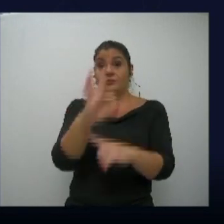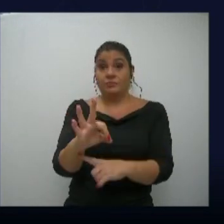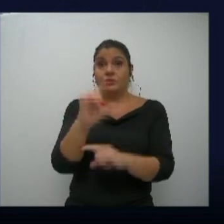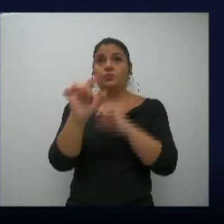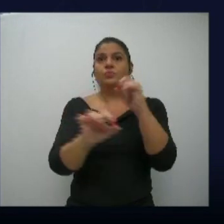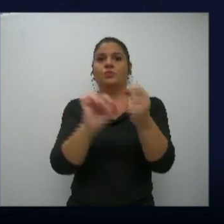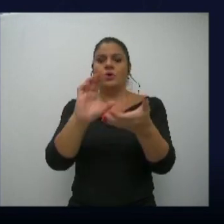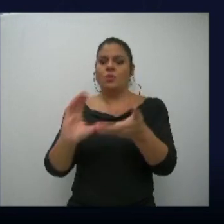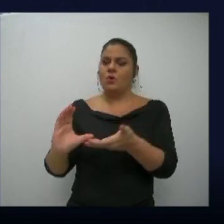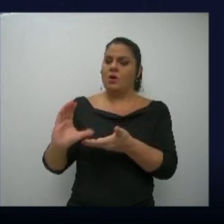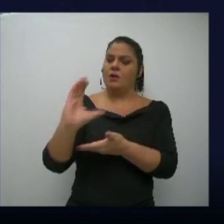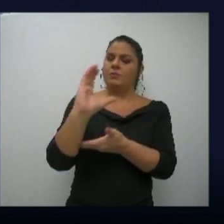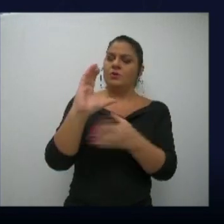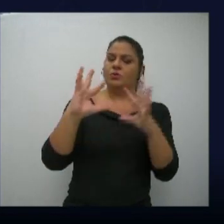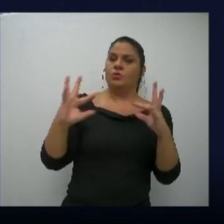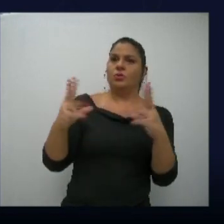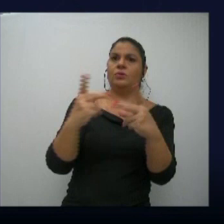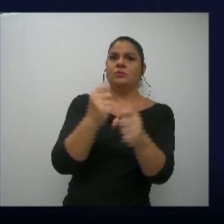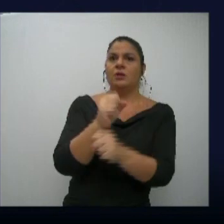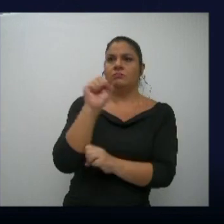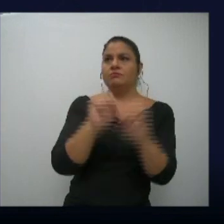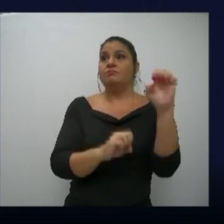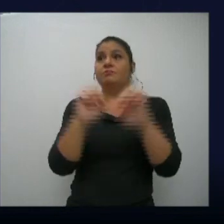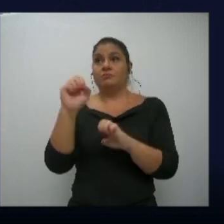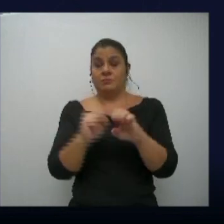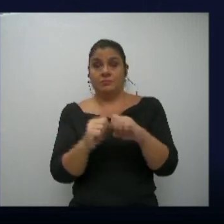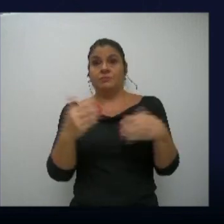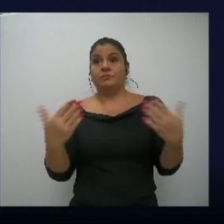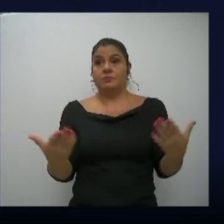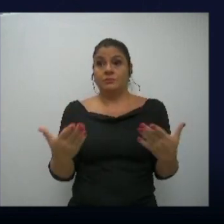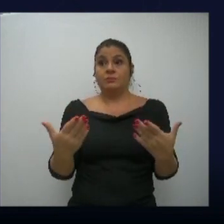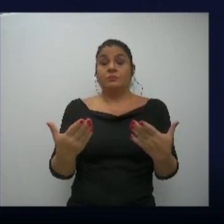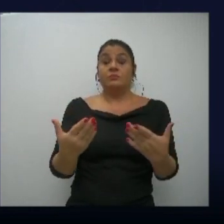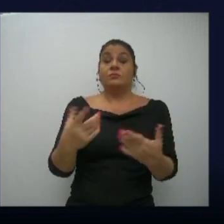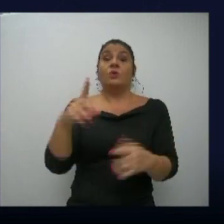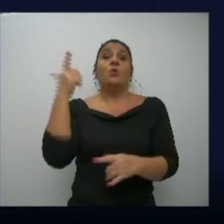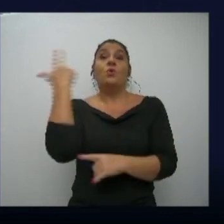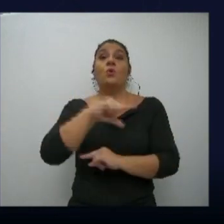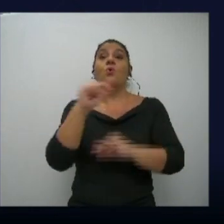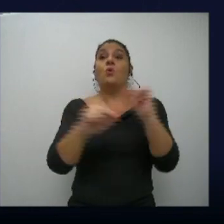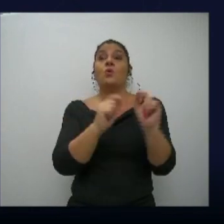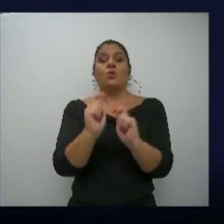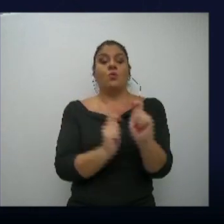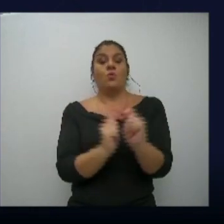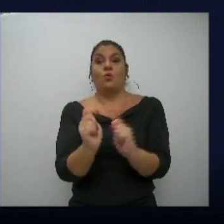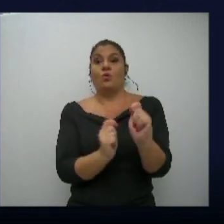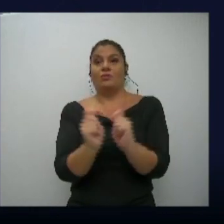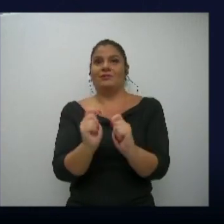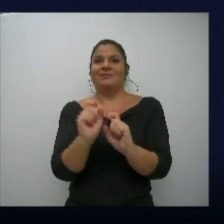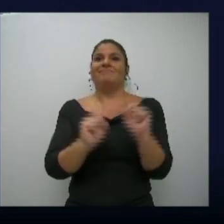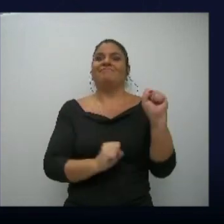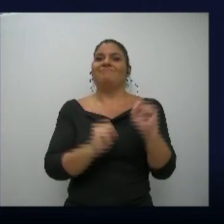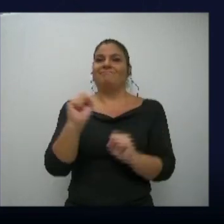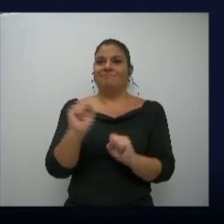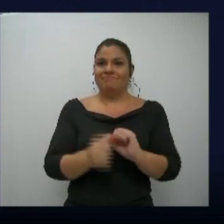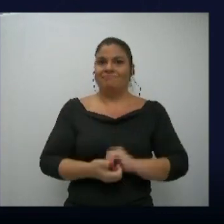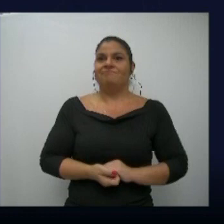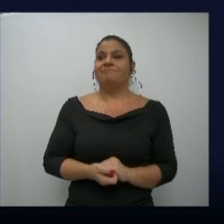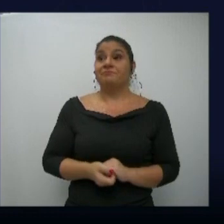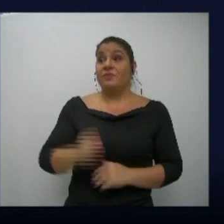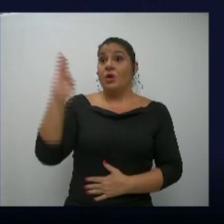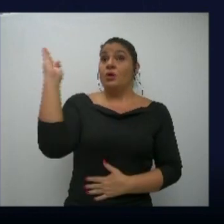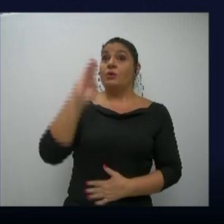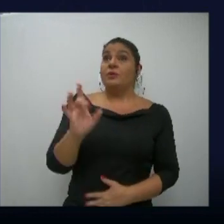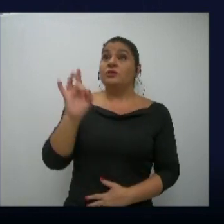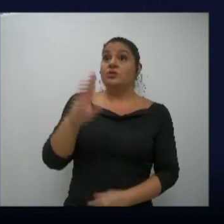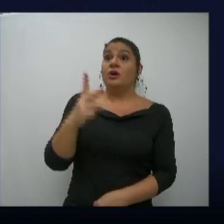do Capital total da empresa tem uma ação super ordinária e com ela você consegue ter o controle da empresa vai ser o